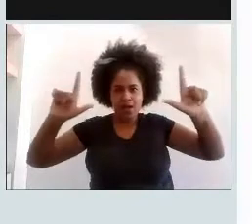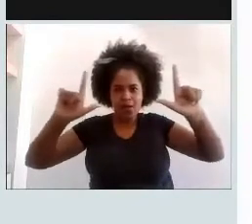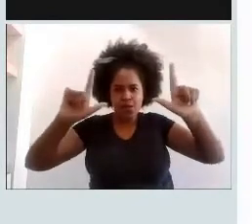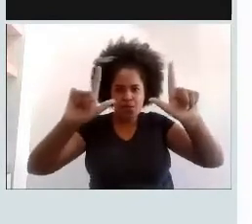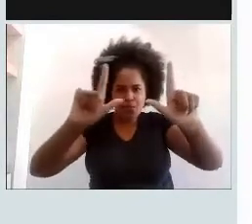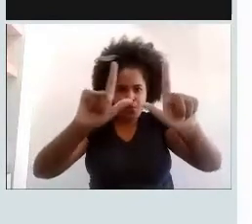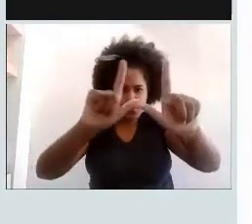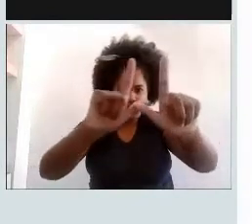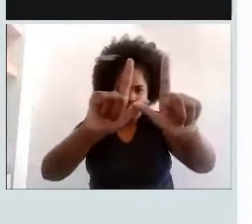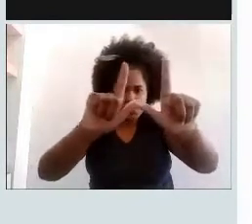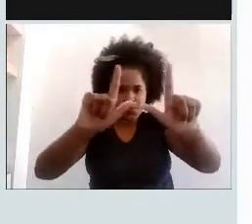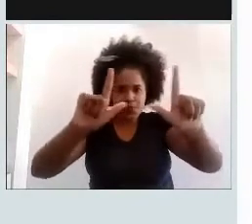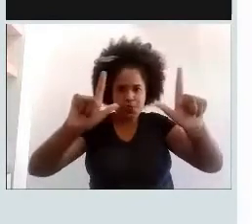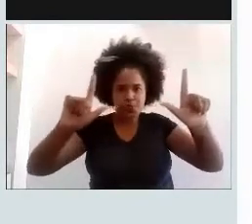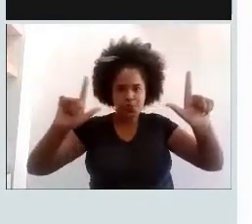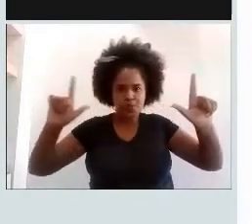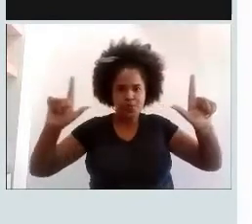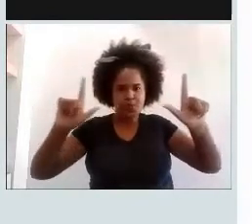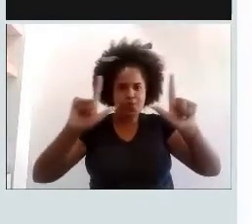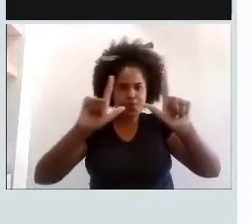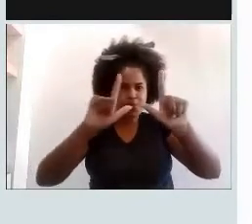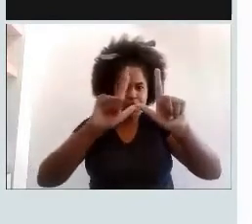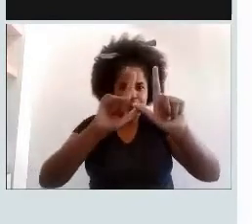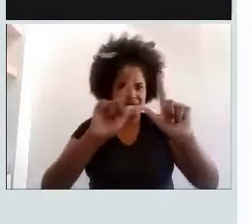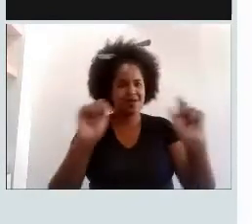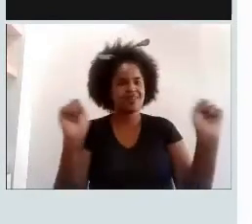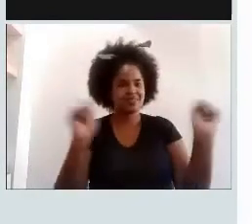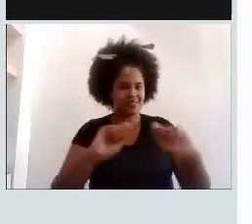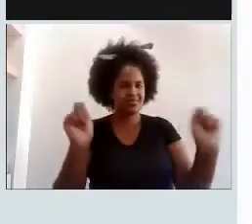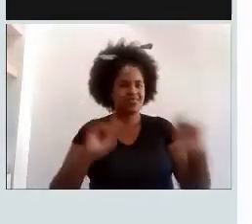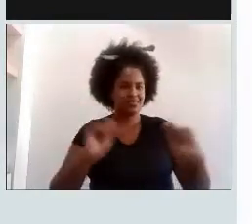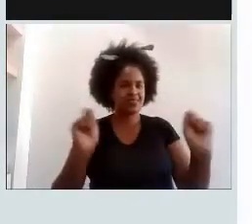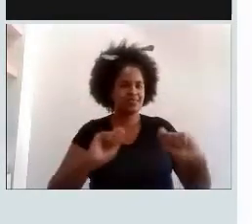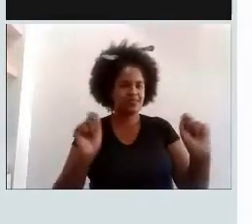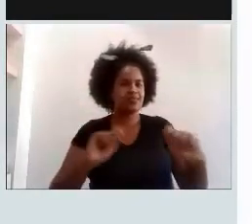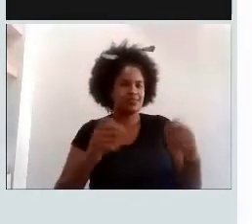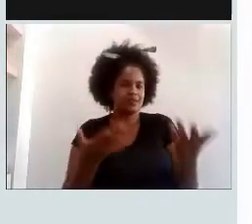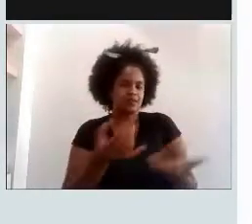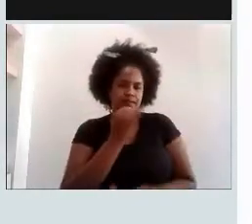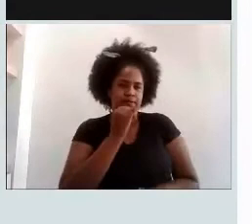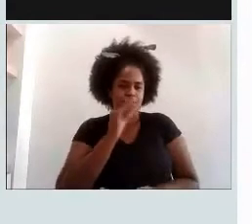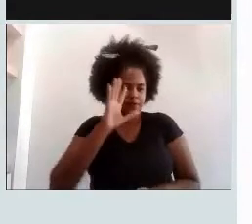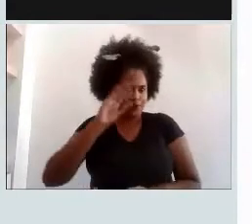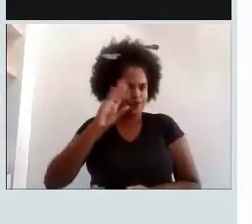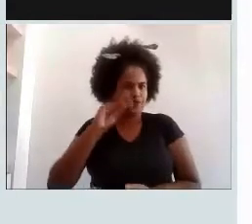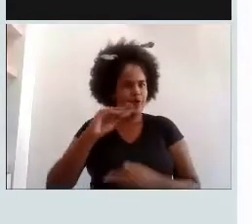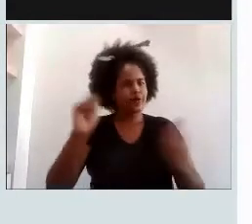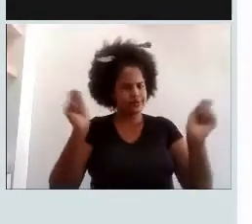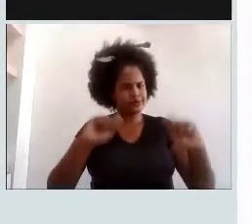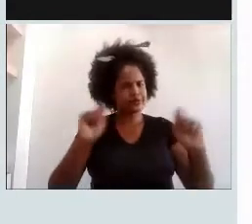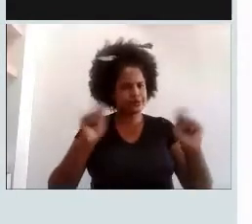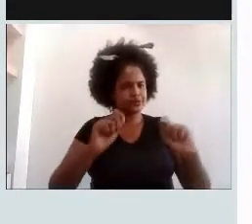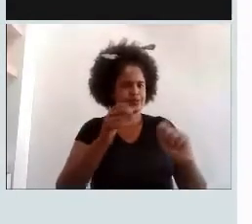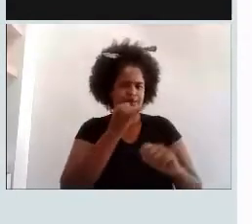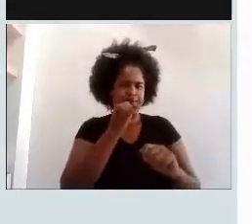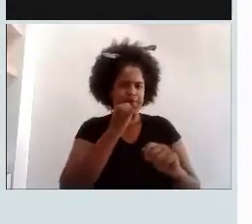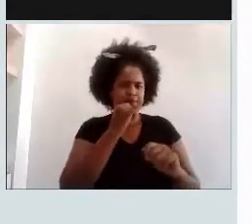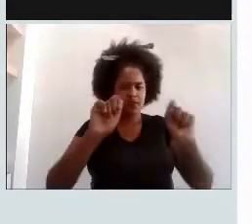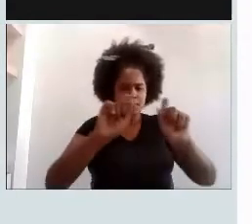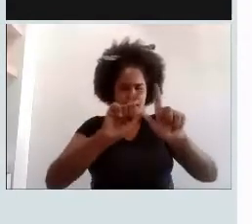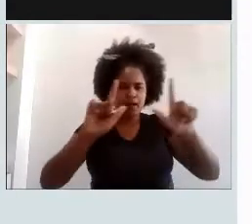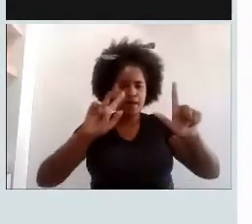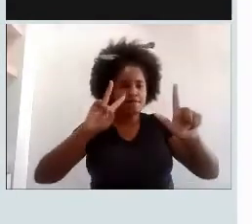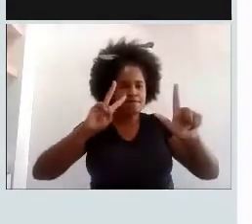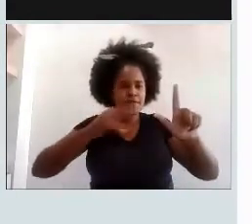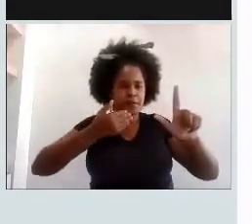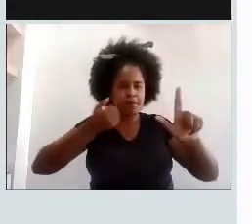tamanho ampliado. Se você quiser diminuir a foto para mostrar melhor, você vai